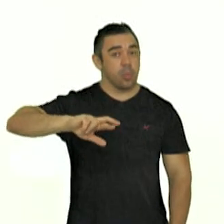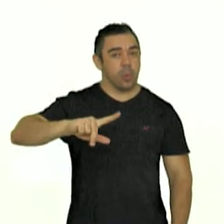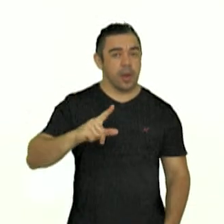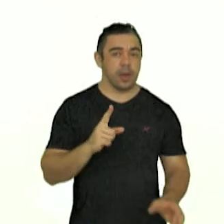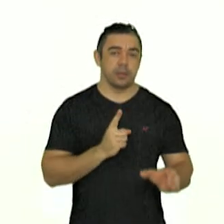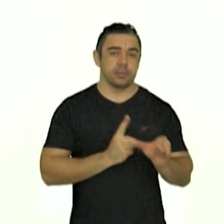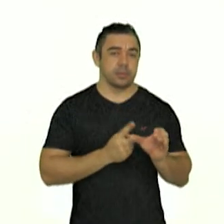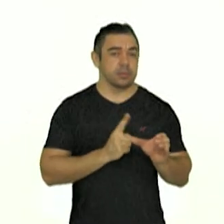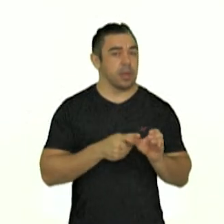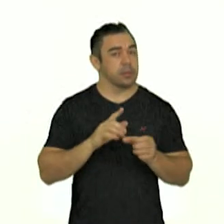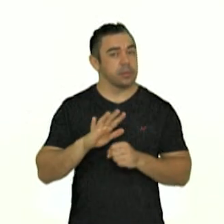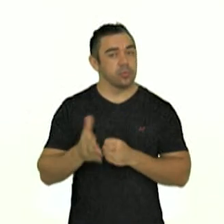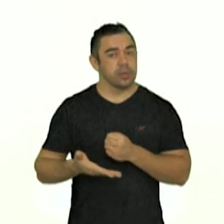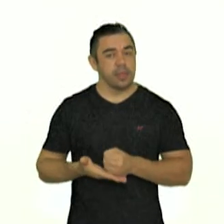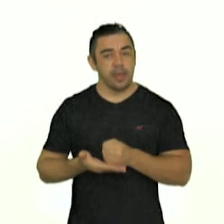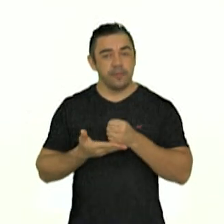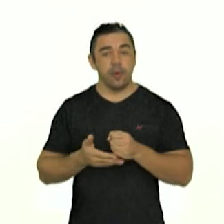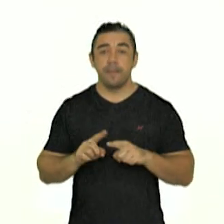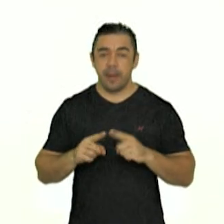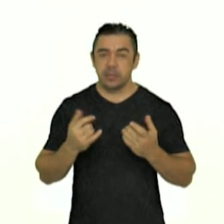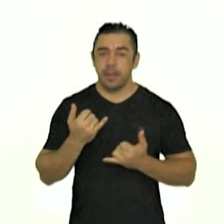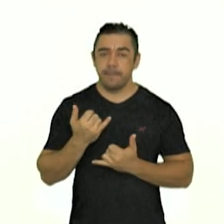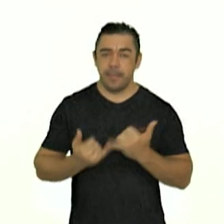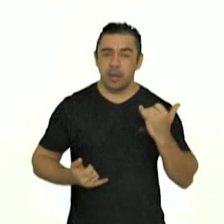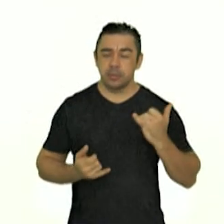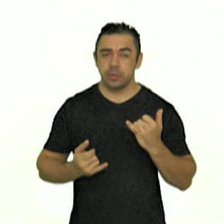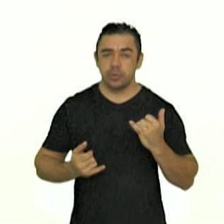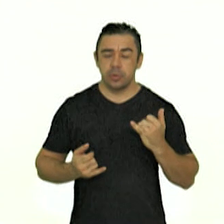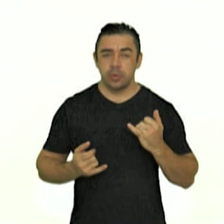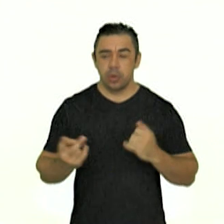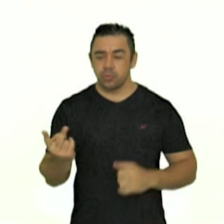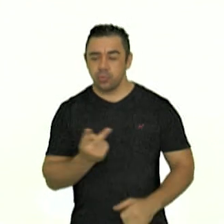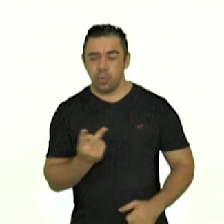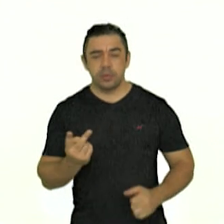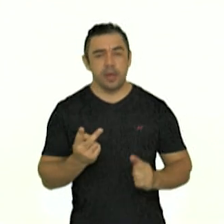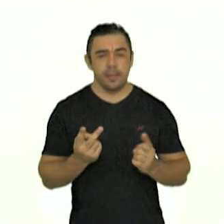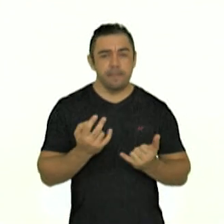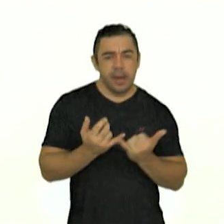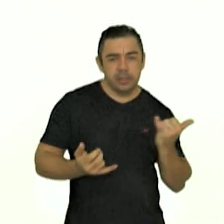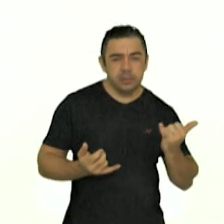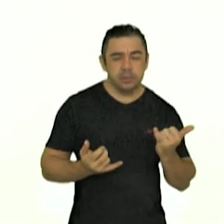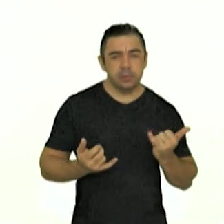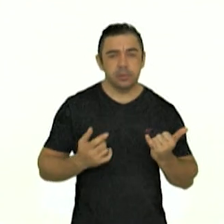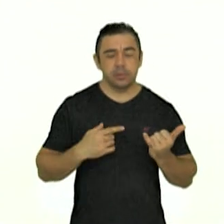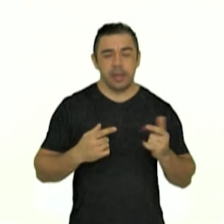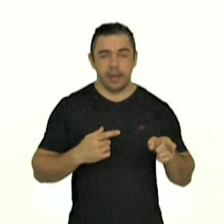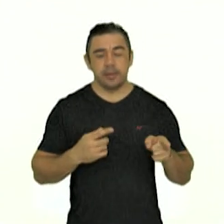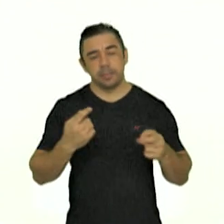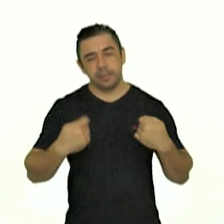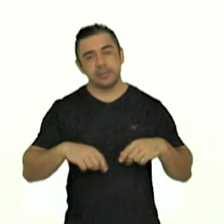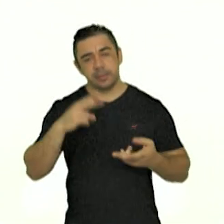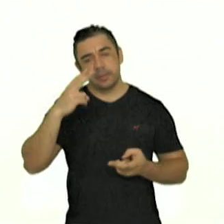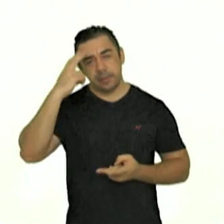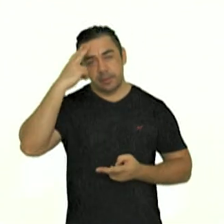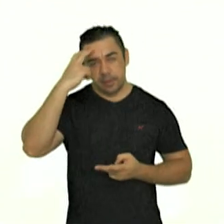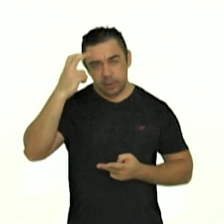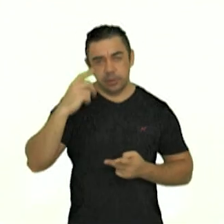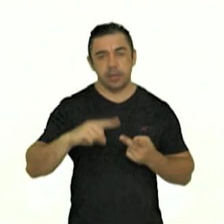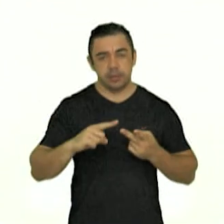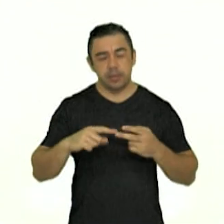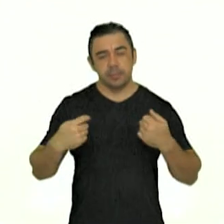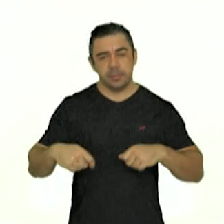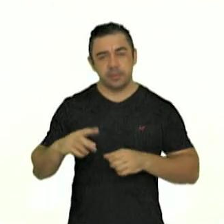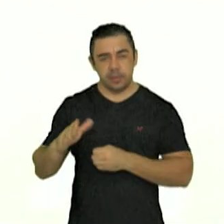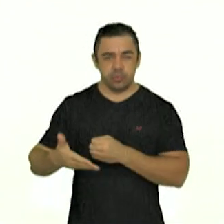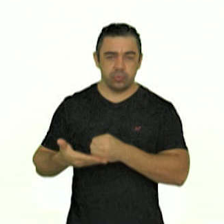cidade sustentável, mas uma não existe sem a outra, né? Uma cidade sustentável tem que ser inteligente, e uma cidade inteligente certamente